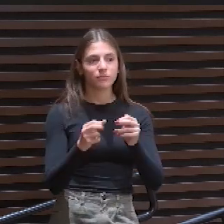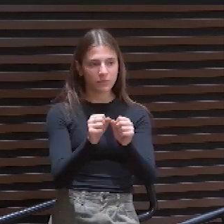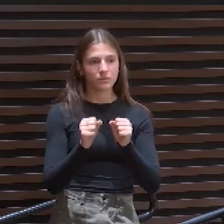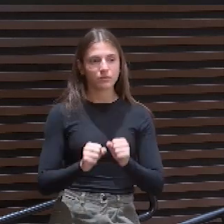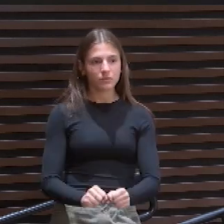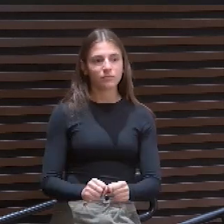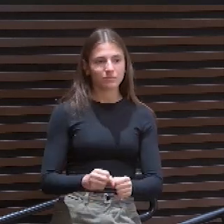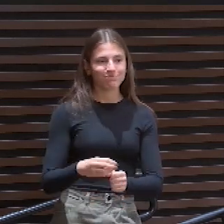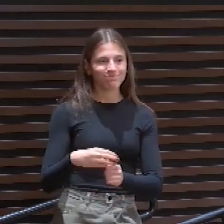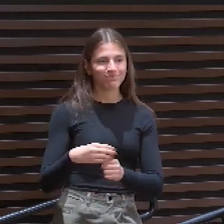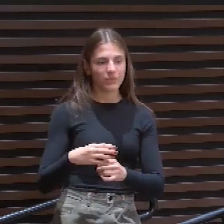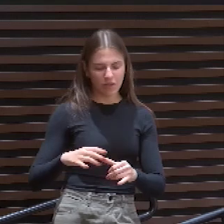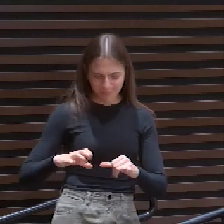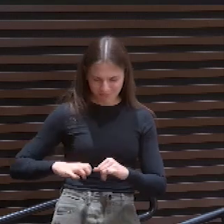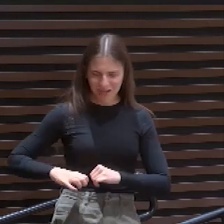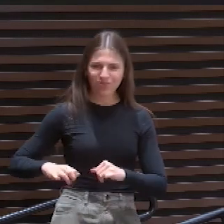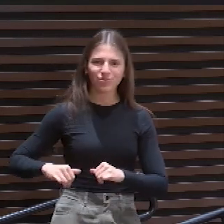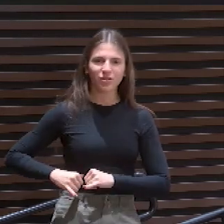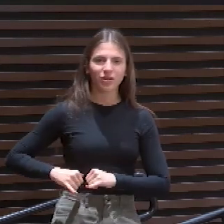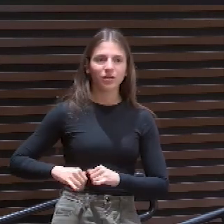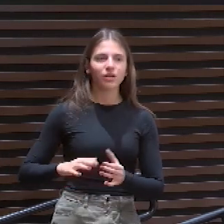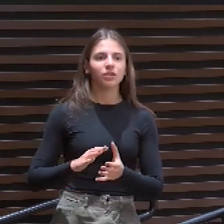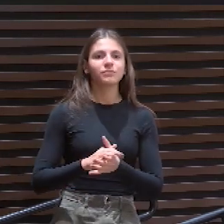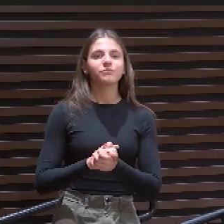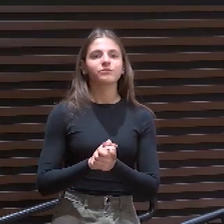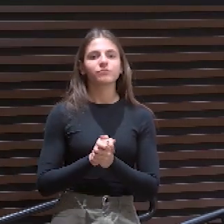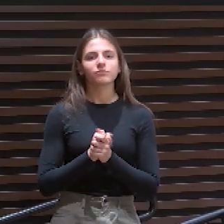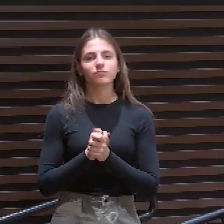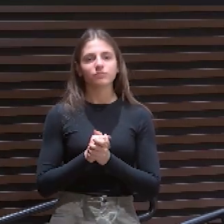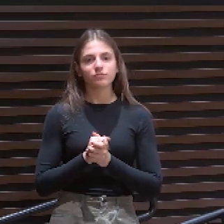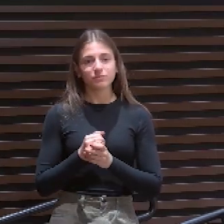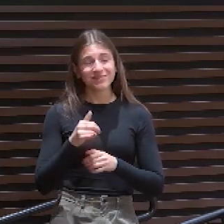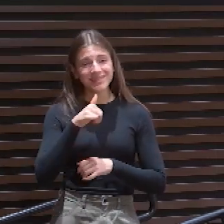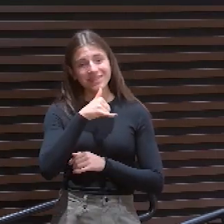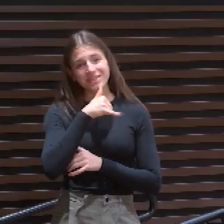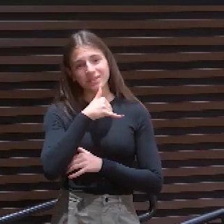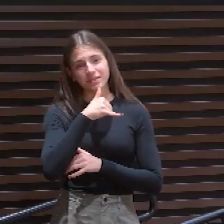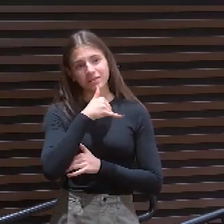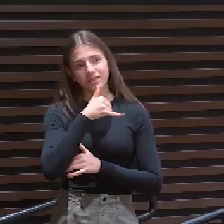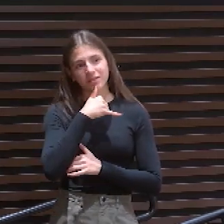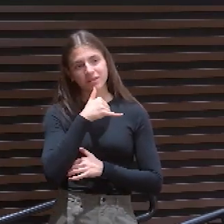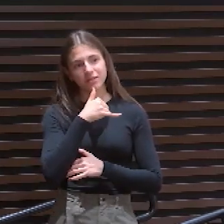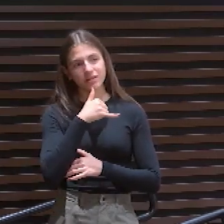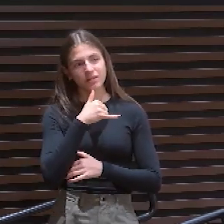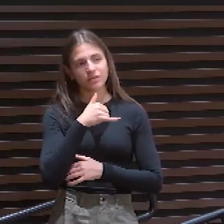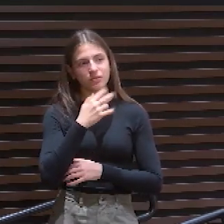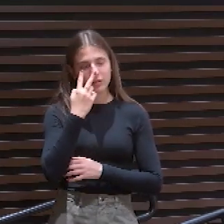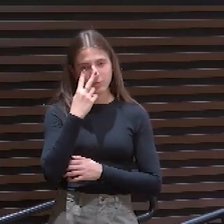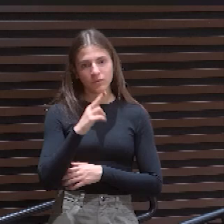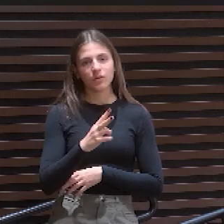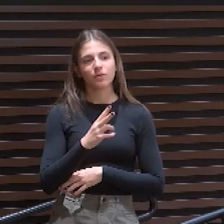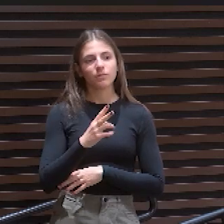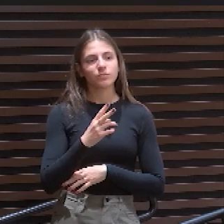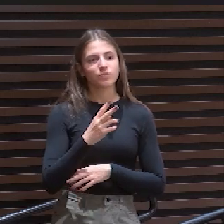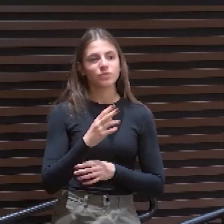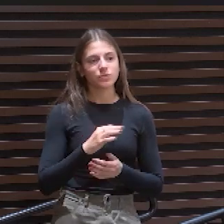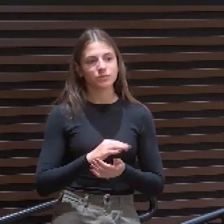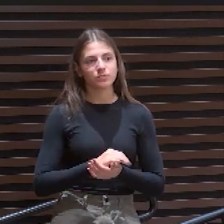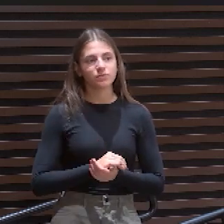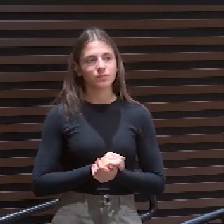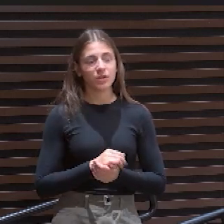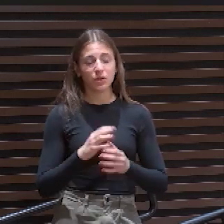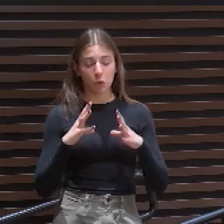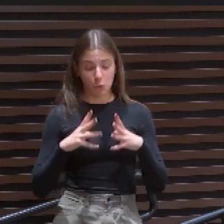E nessa porção da carta, a triste condição encontrada entre os irmãos é o corpo ferindo o próprio